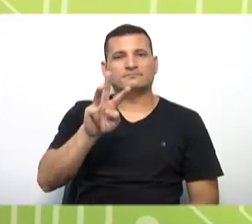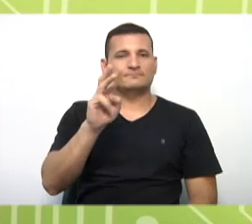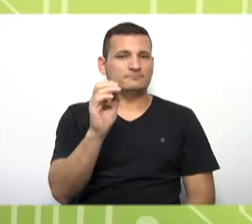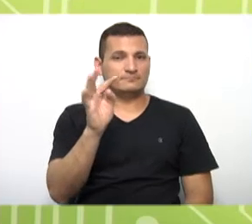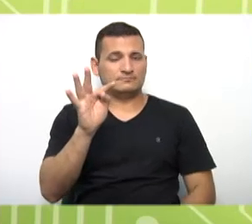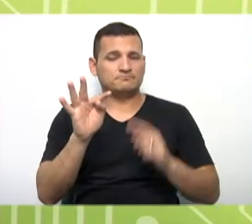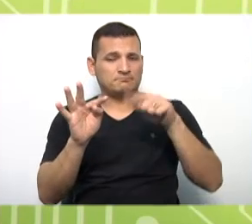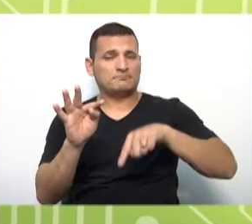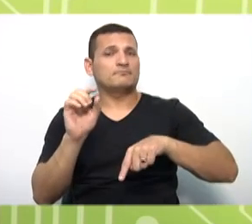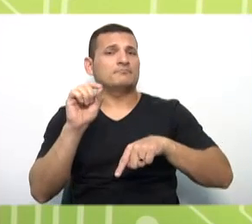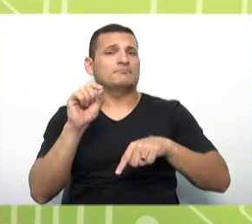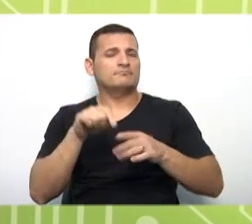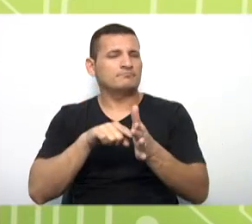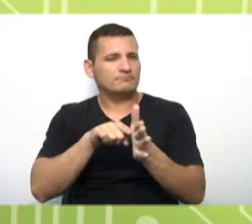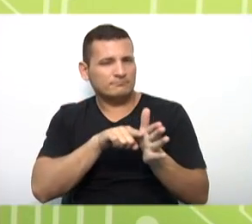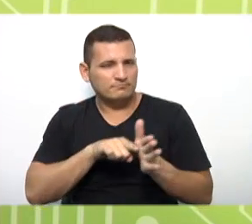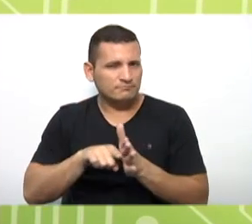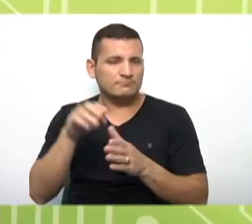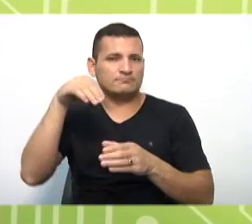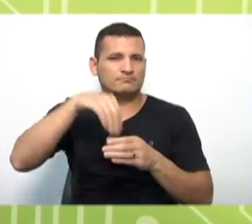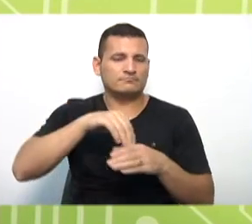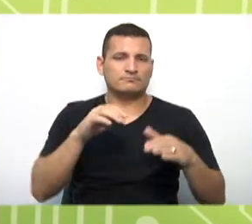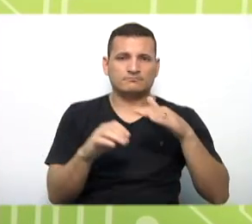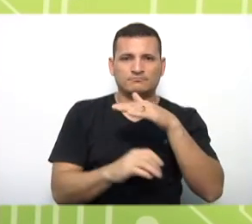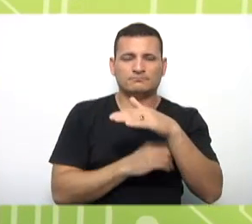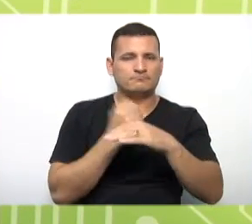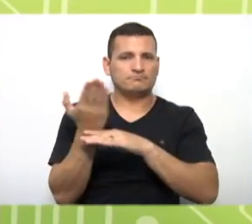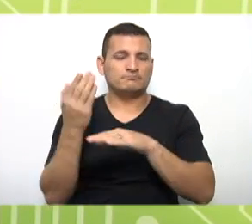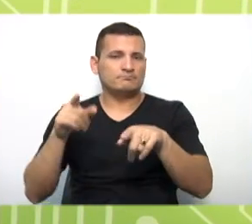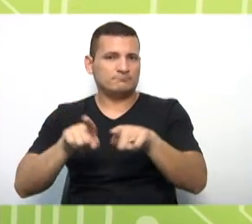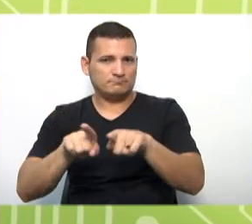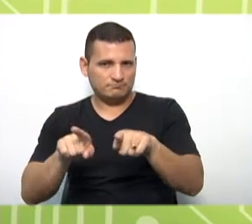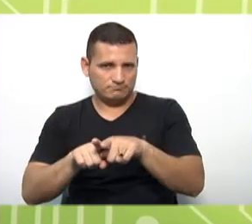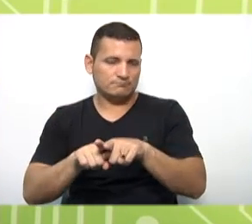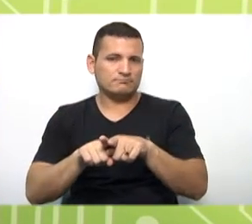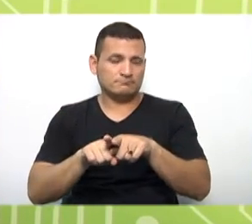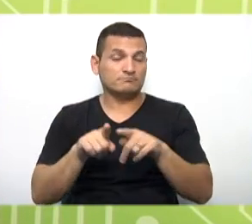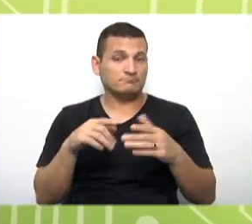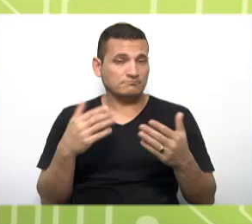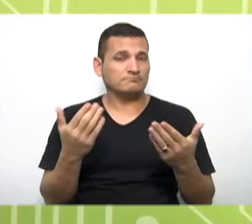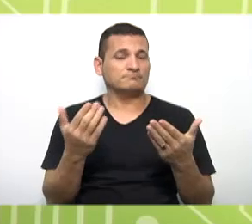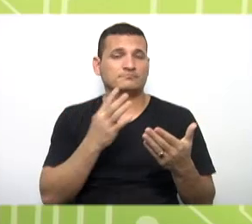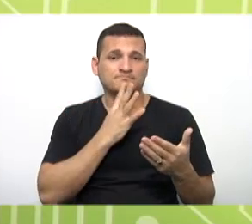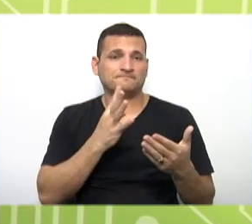de diagnóstico, tanto interna quanto externa, a gente conhece